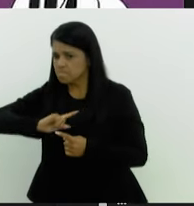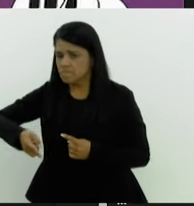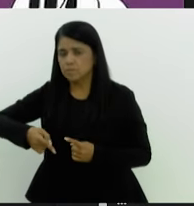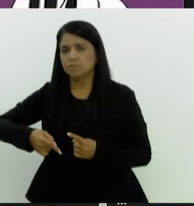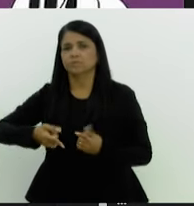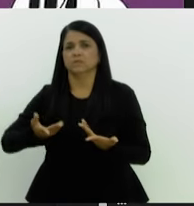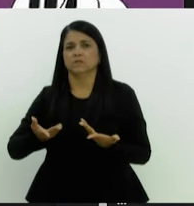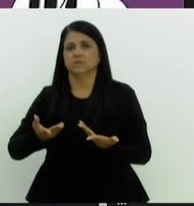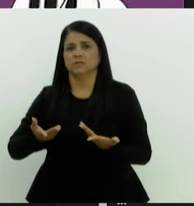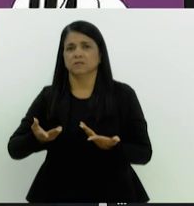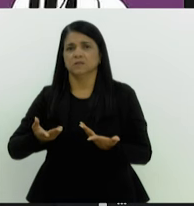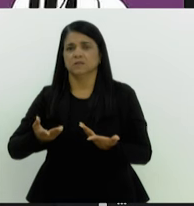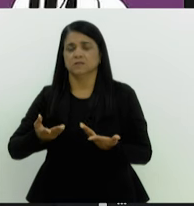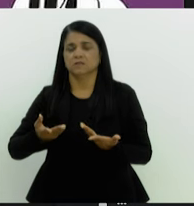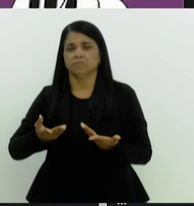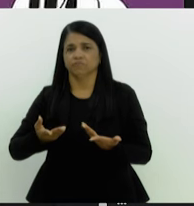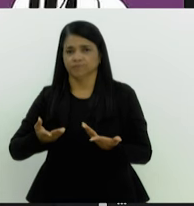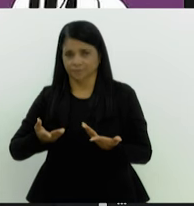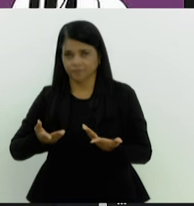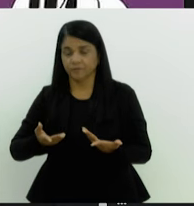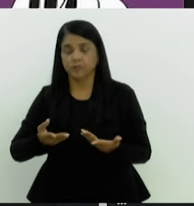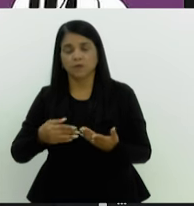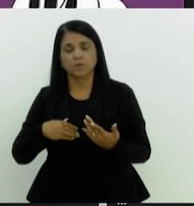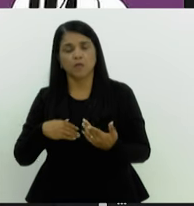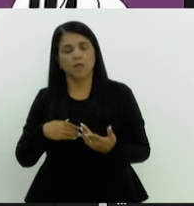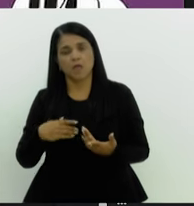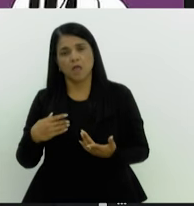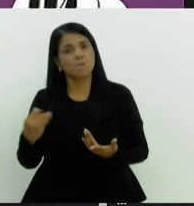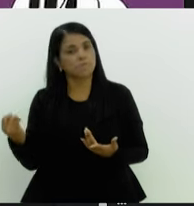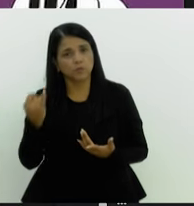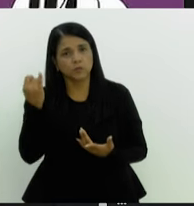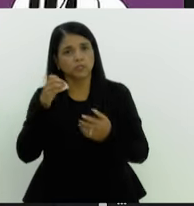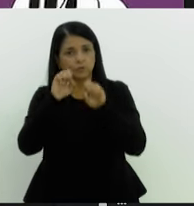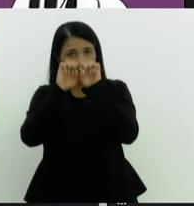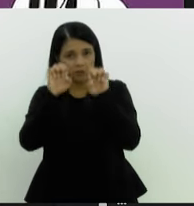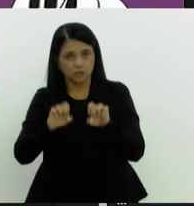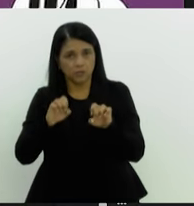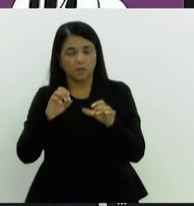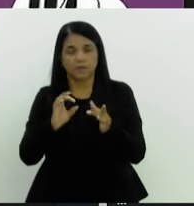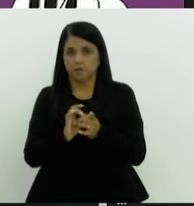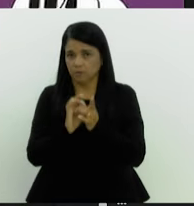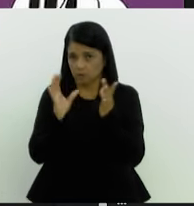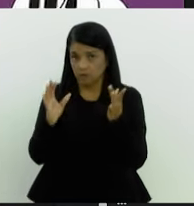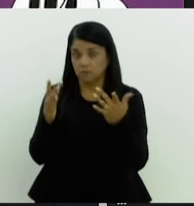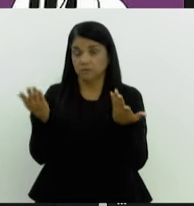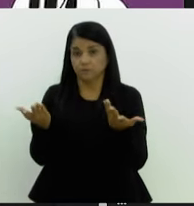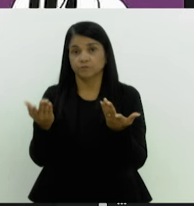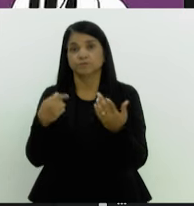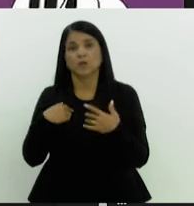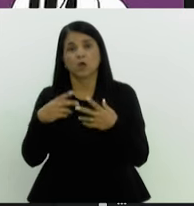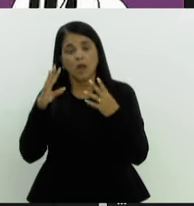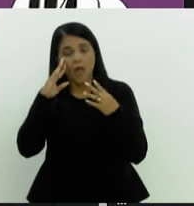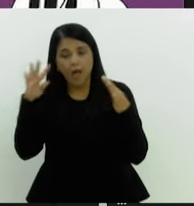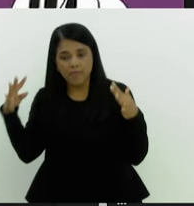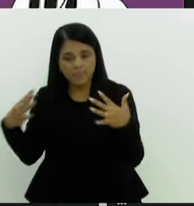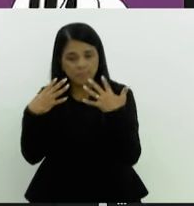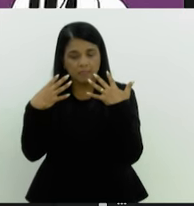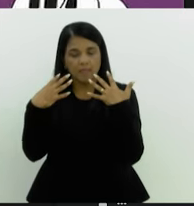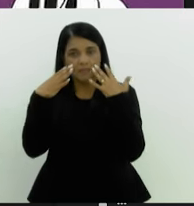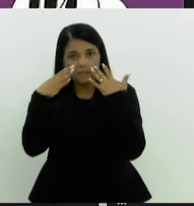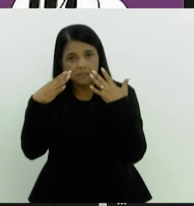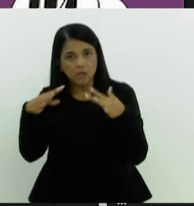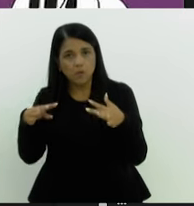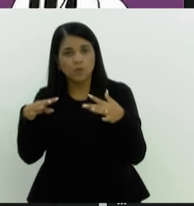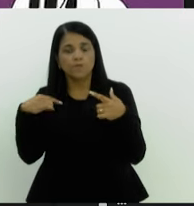sistema democrático e e e eu chamo atenção também né pra gente eh agora tá na nossa